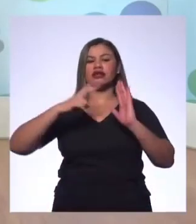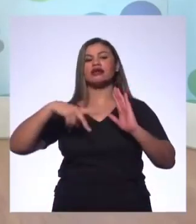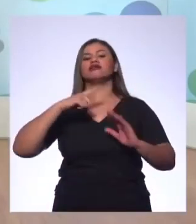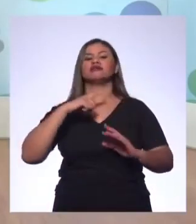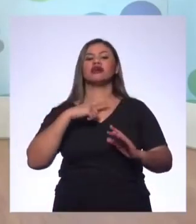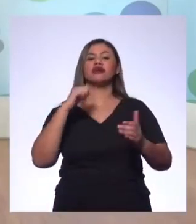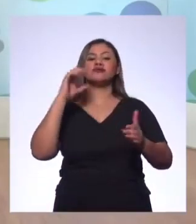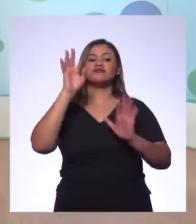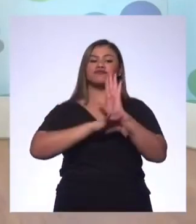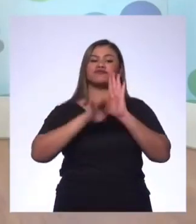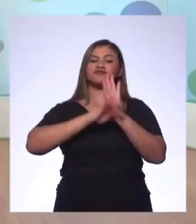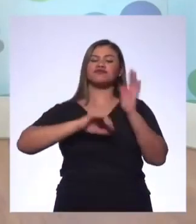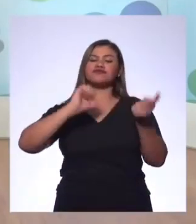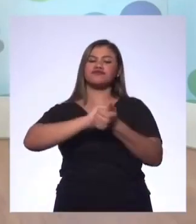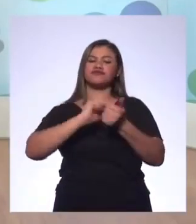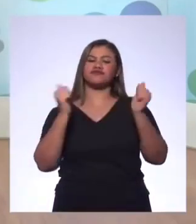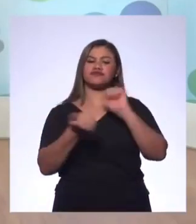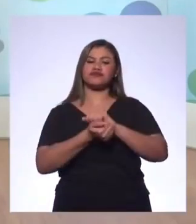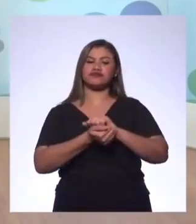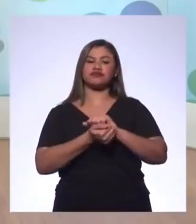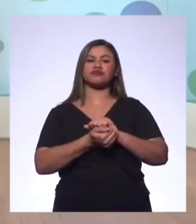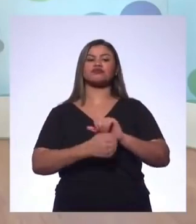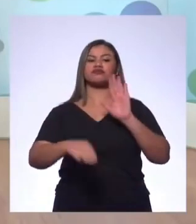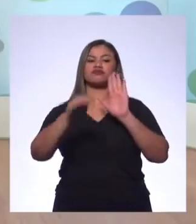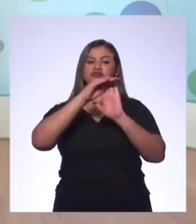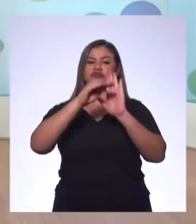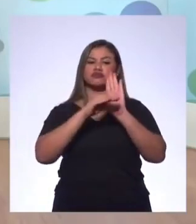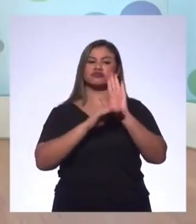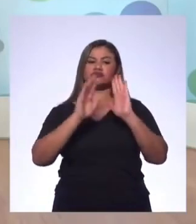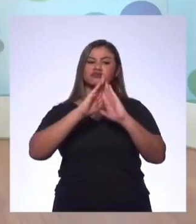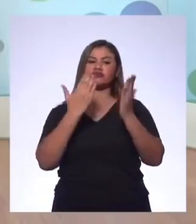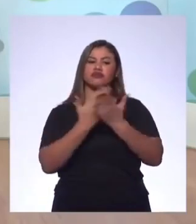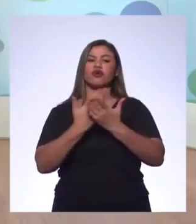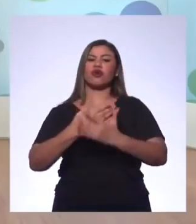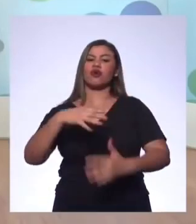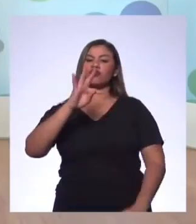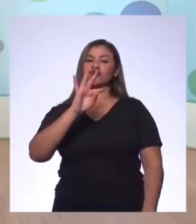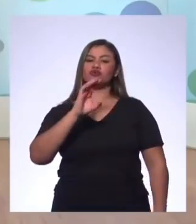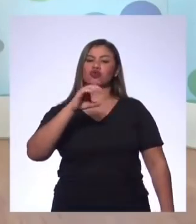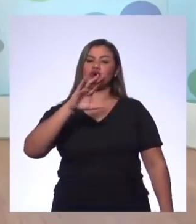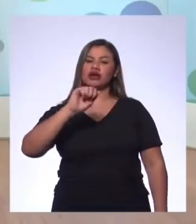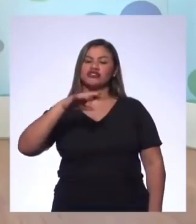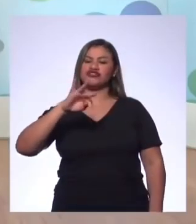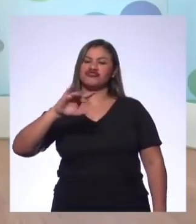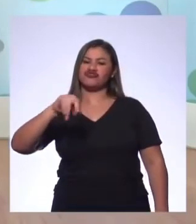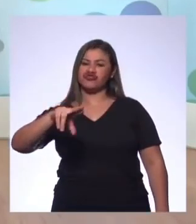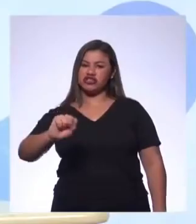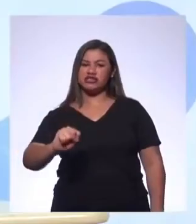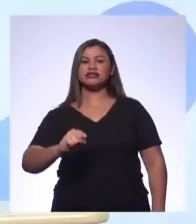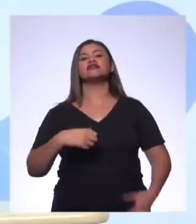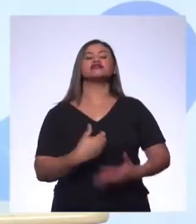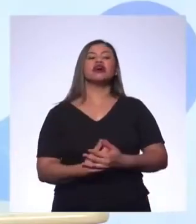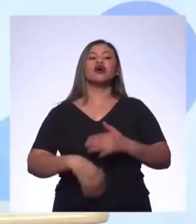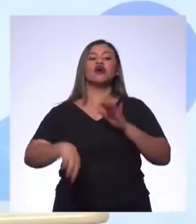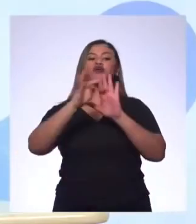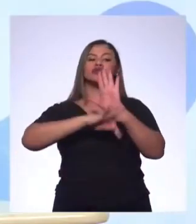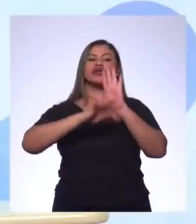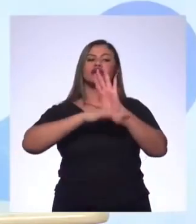texto adaptado, é um regimento escolar do estado de Tocantins. Gente, o texto que vem para a gente,